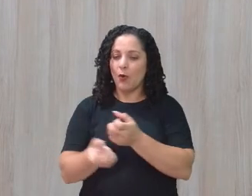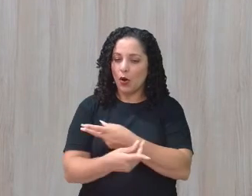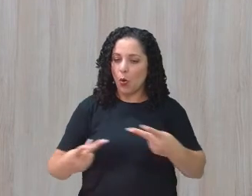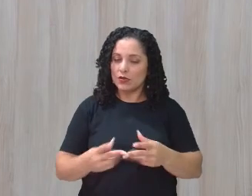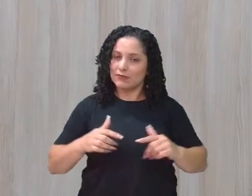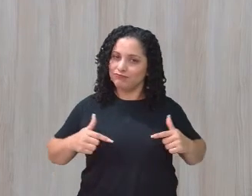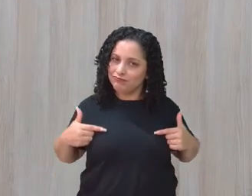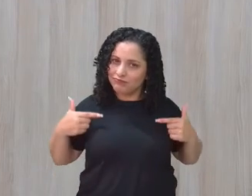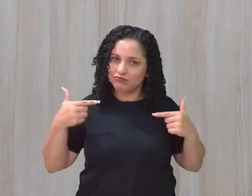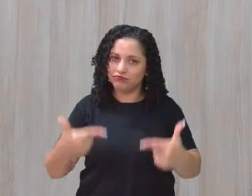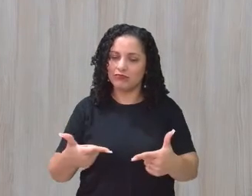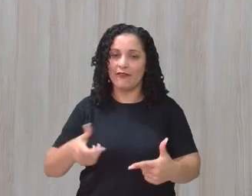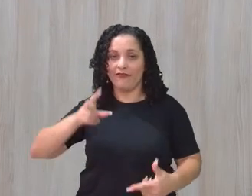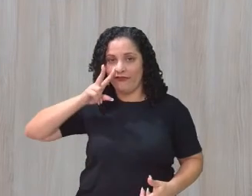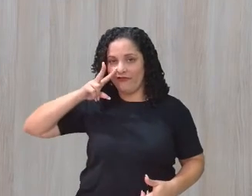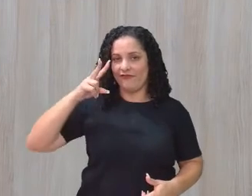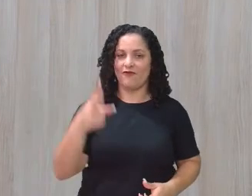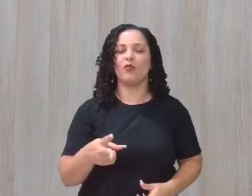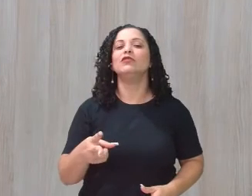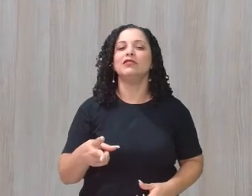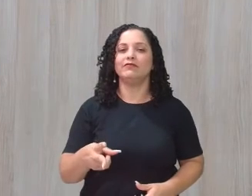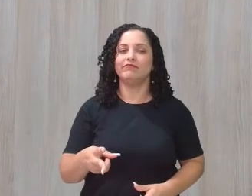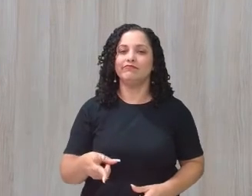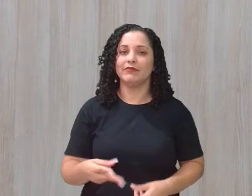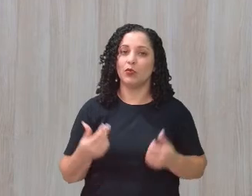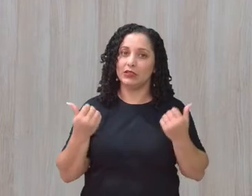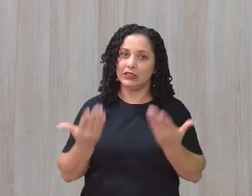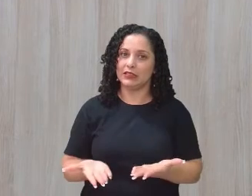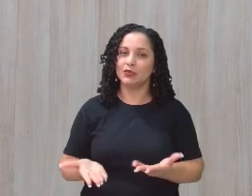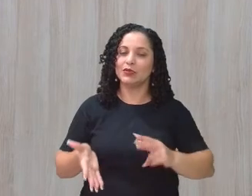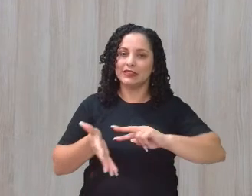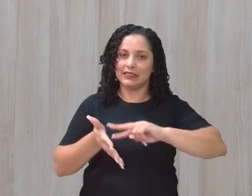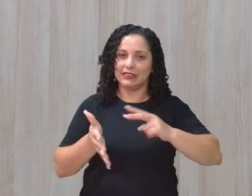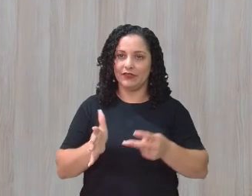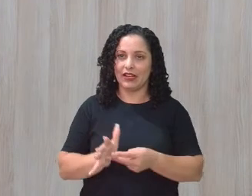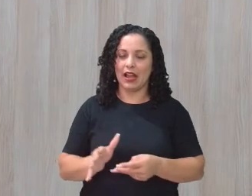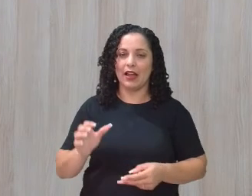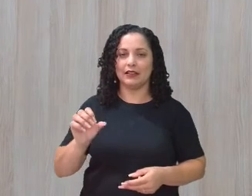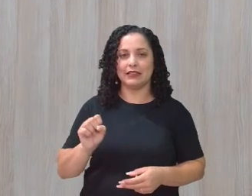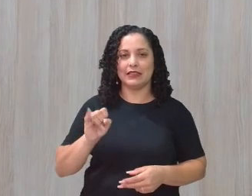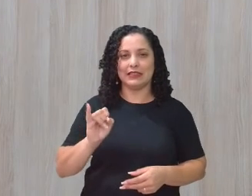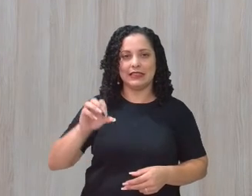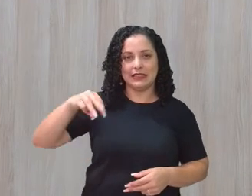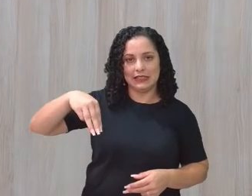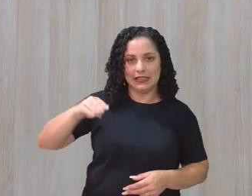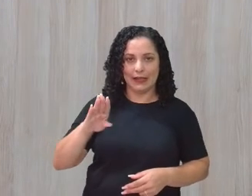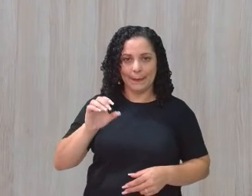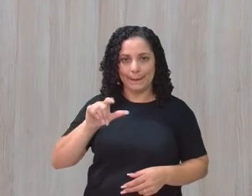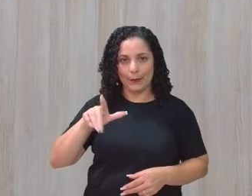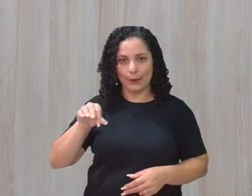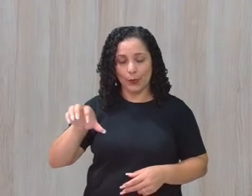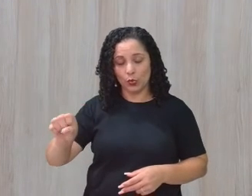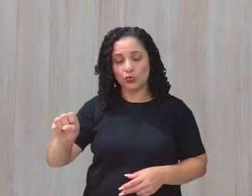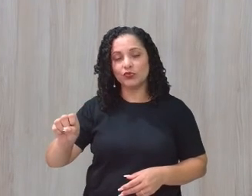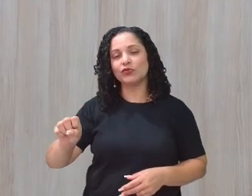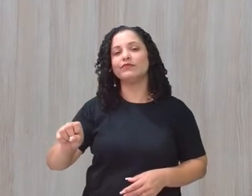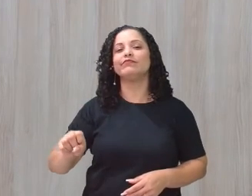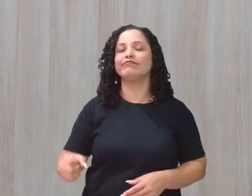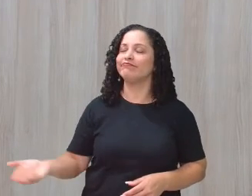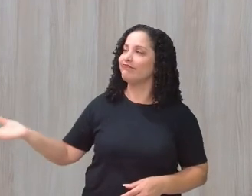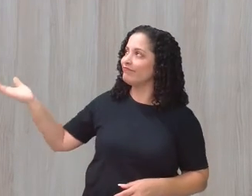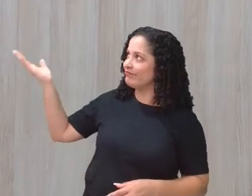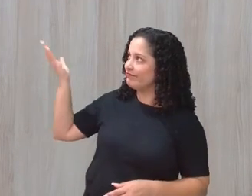maior que ela. Tá certo? Então, a gente chama esse tipo de personagem redonda, porque ela é complexa e, ao mesmo